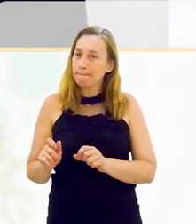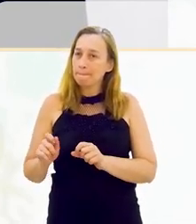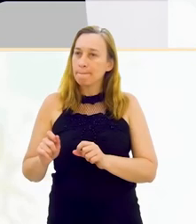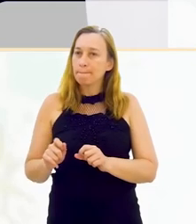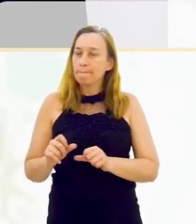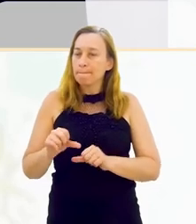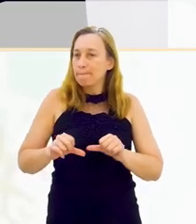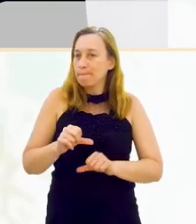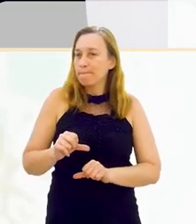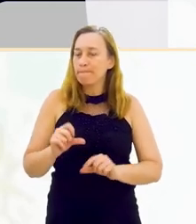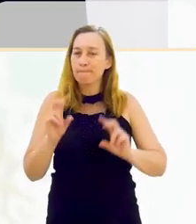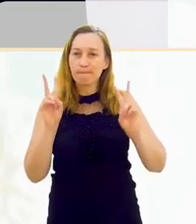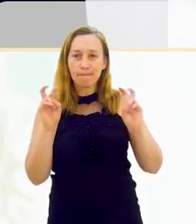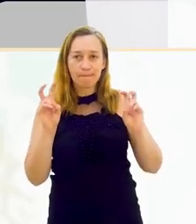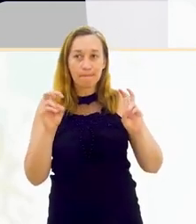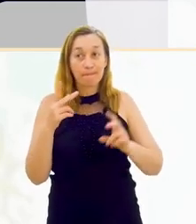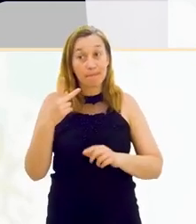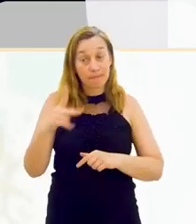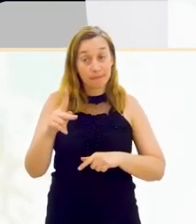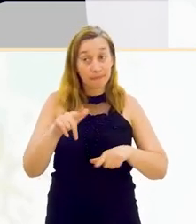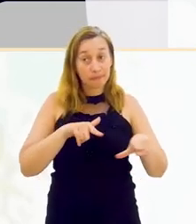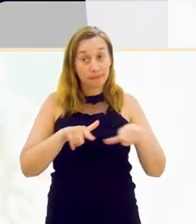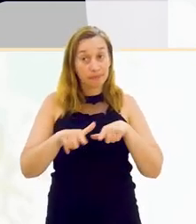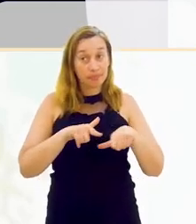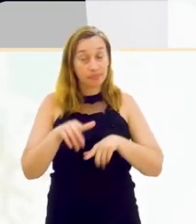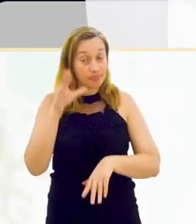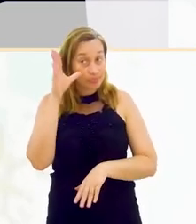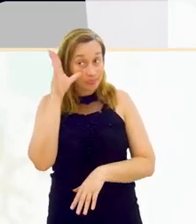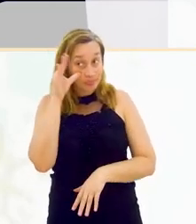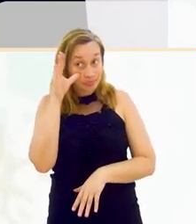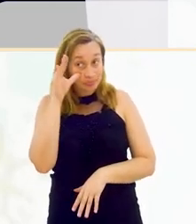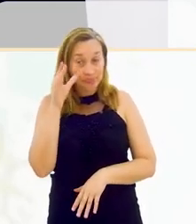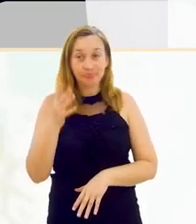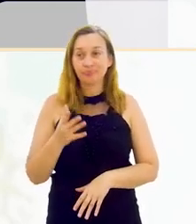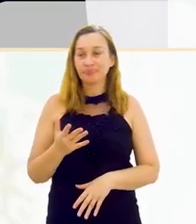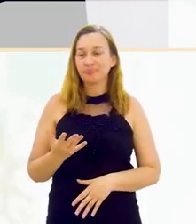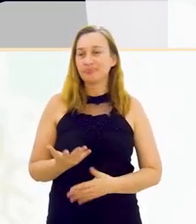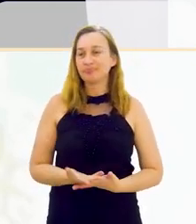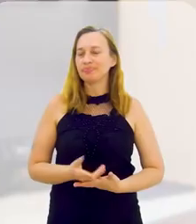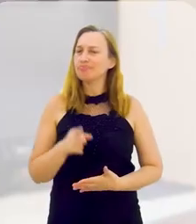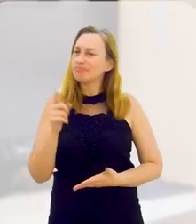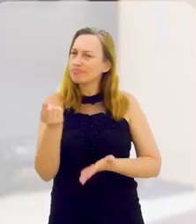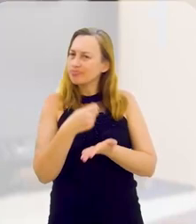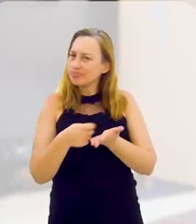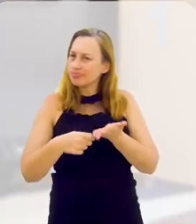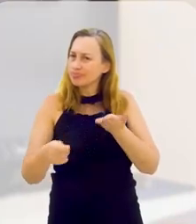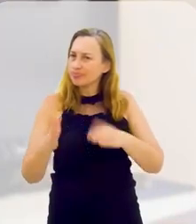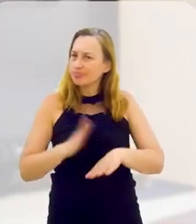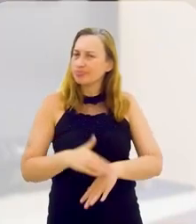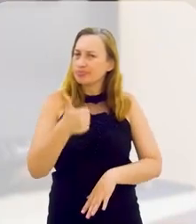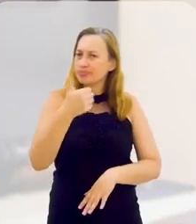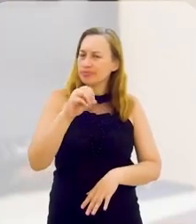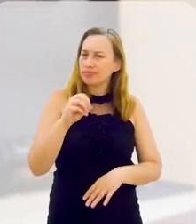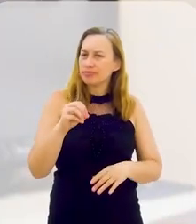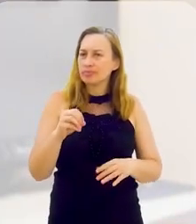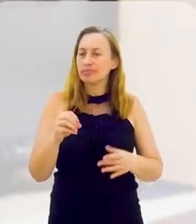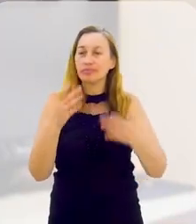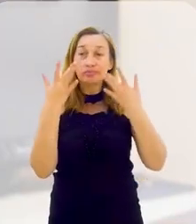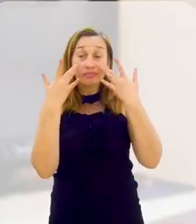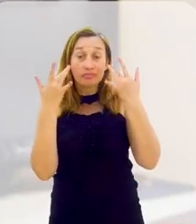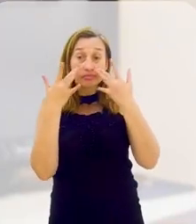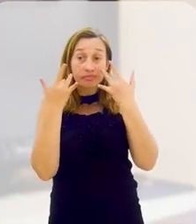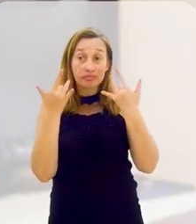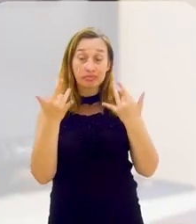essa parte para a gente falar do seu trabalho, que é tão interessante, que é tão rico. Você escreveu mais de 10 peças